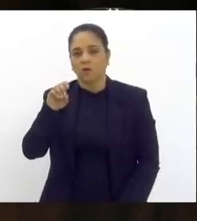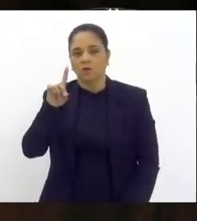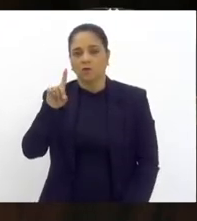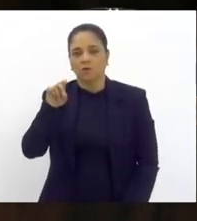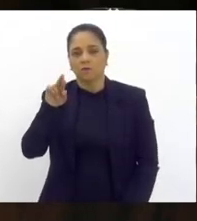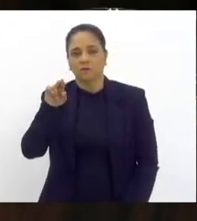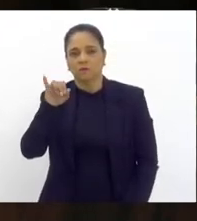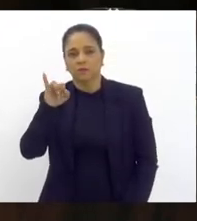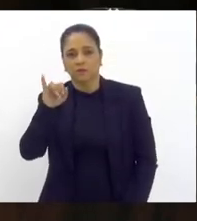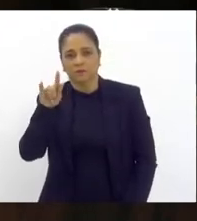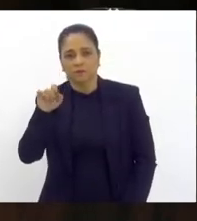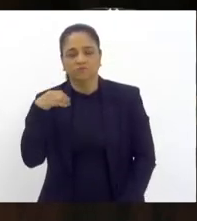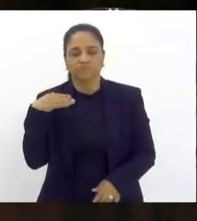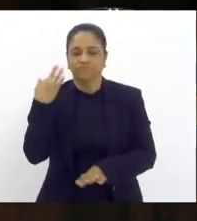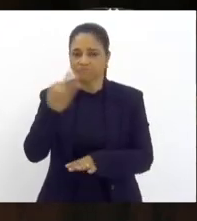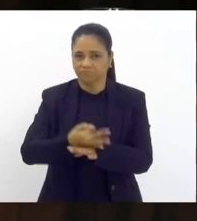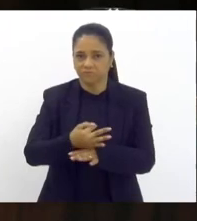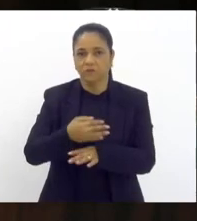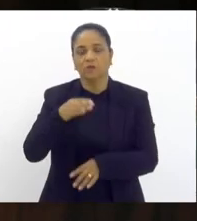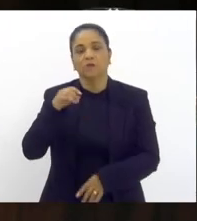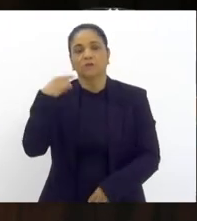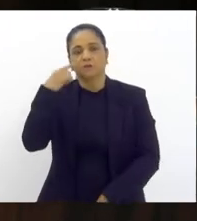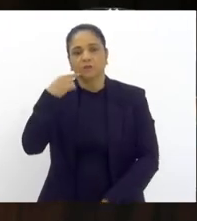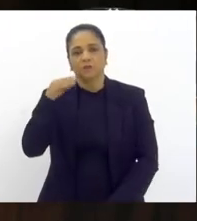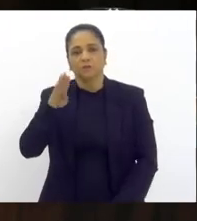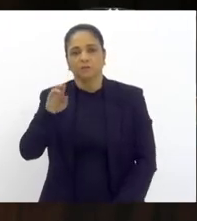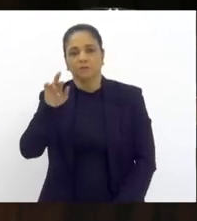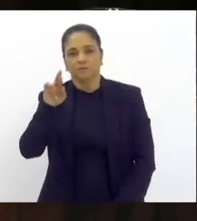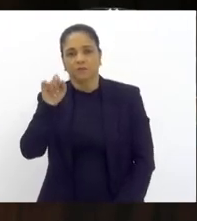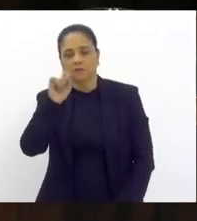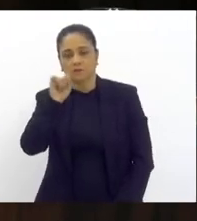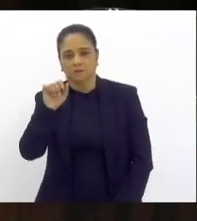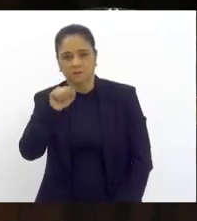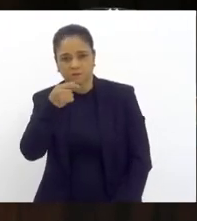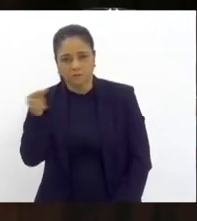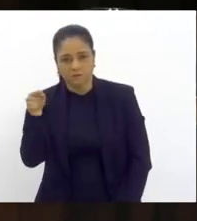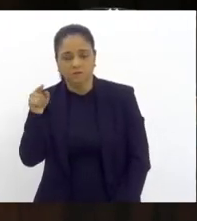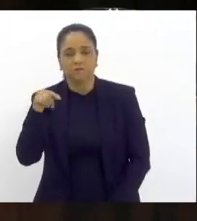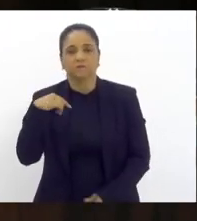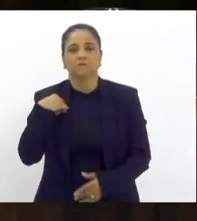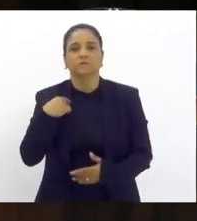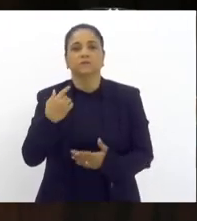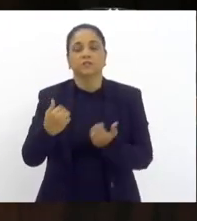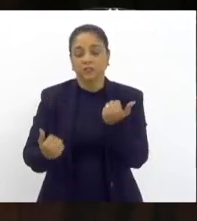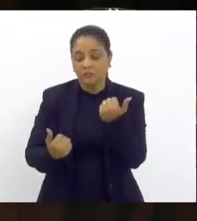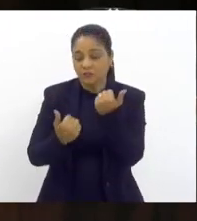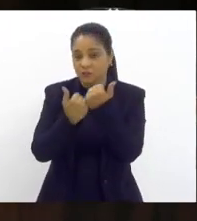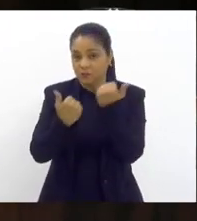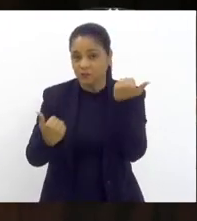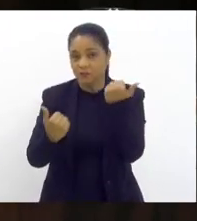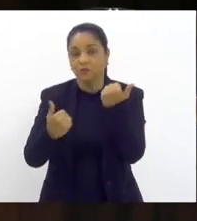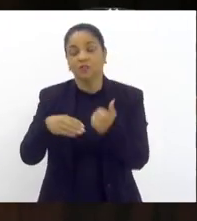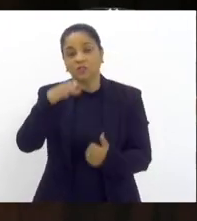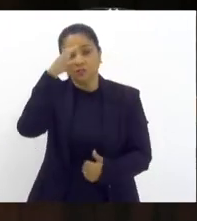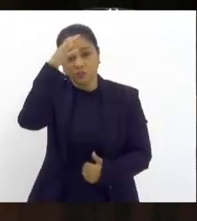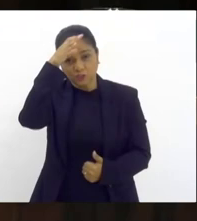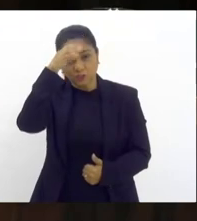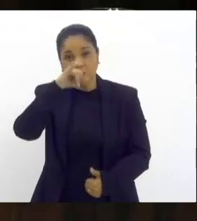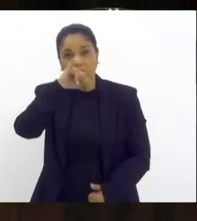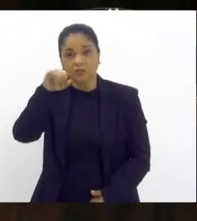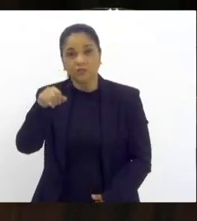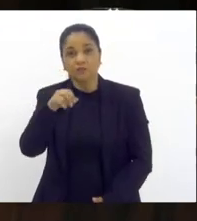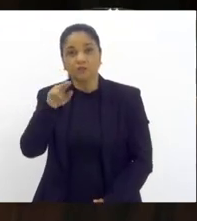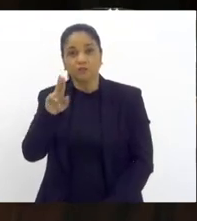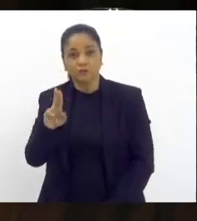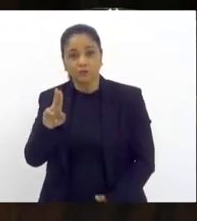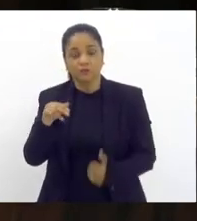está presente o deputado Brazão, a nossa maravilhosa segunda vice-presidente, Tia Ju, como é